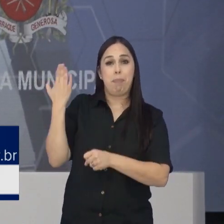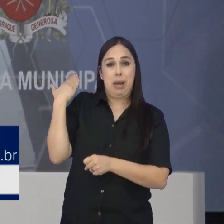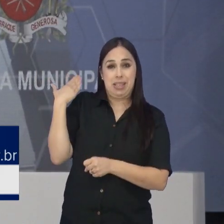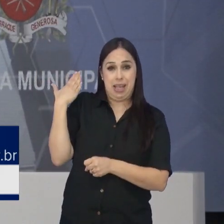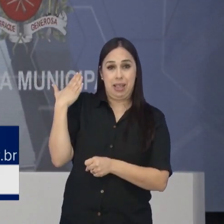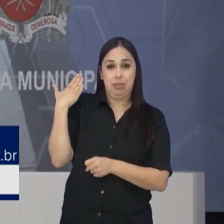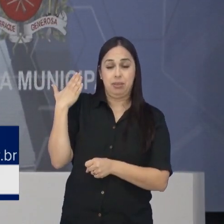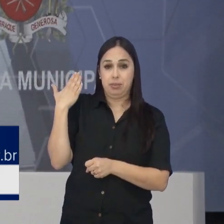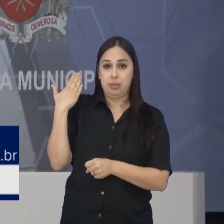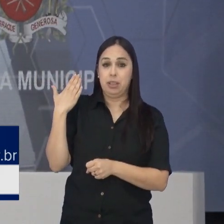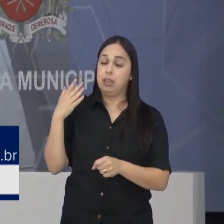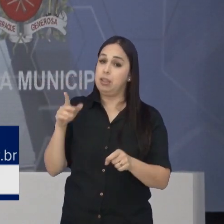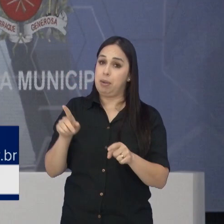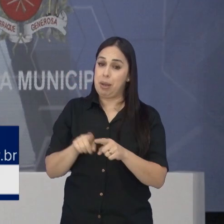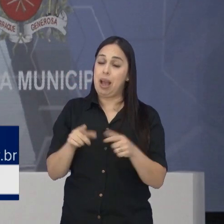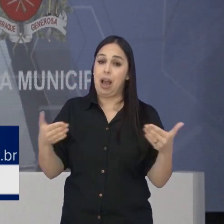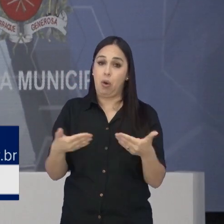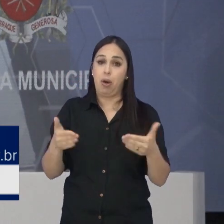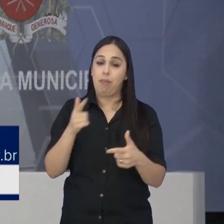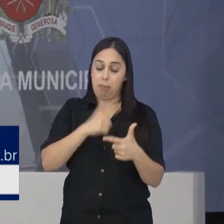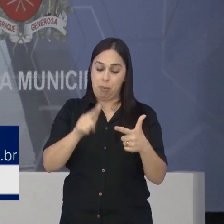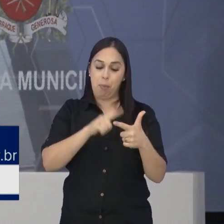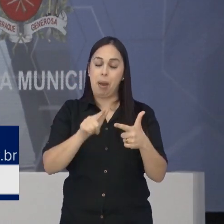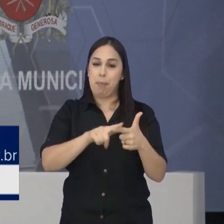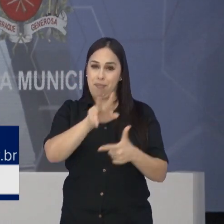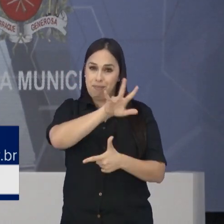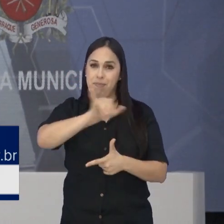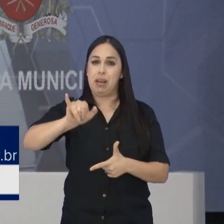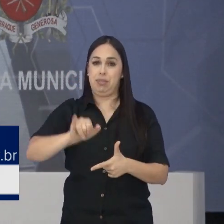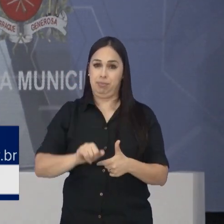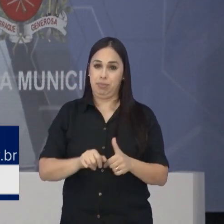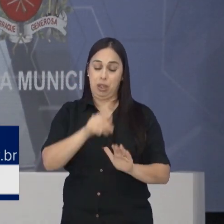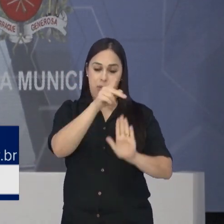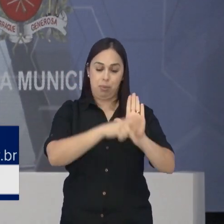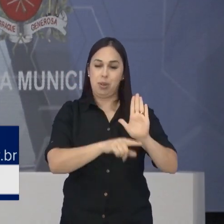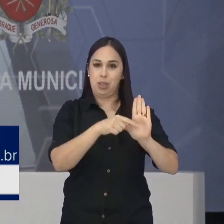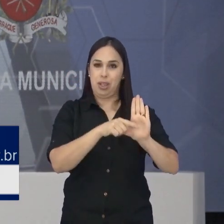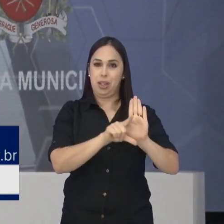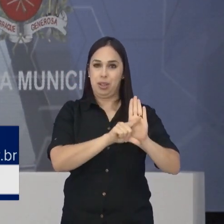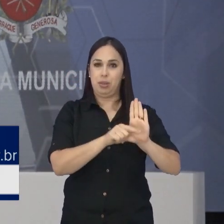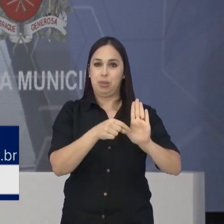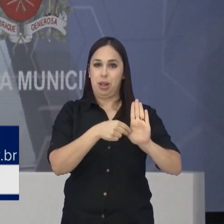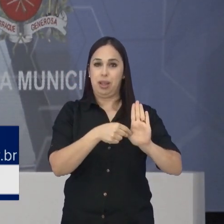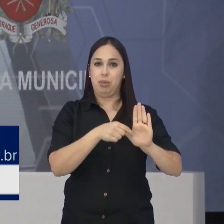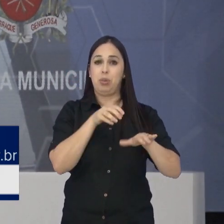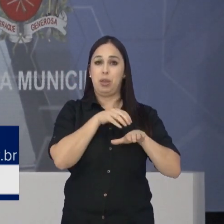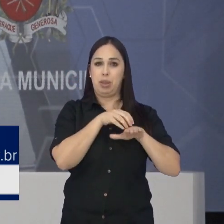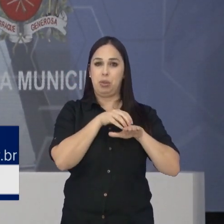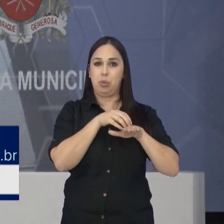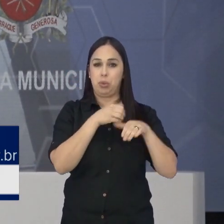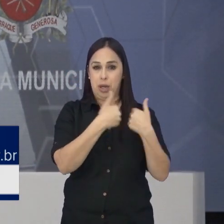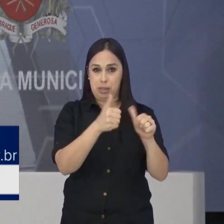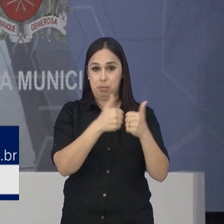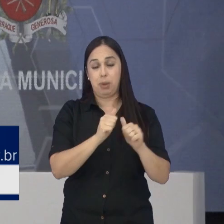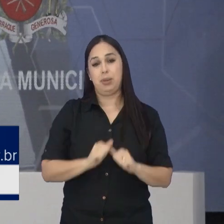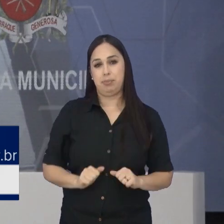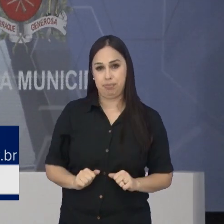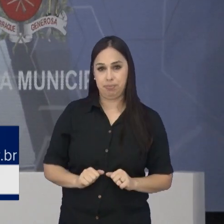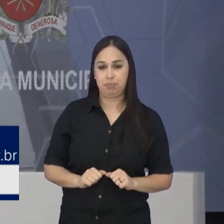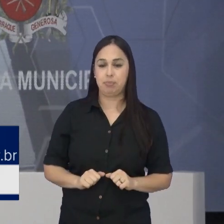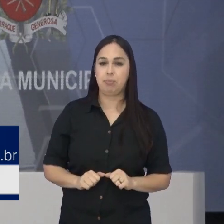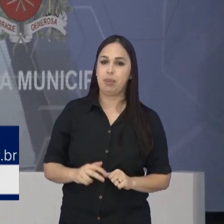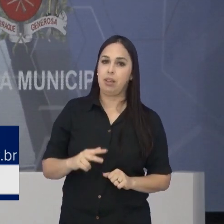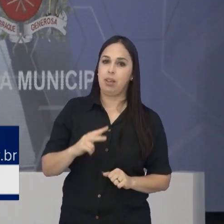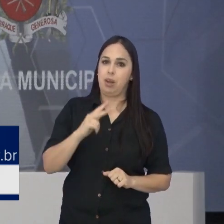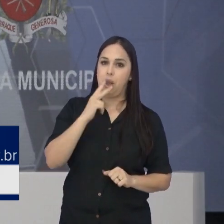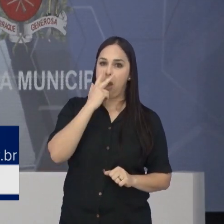e provavelmente vai ter problema nesse projeto do transporte. Eu acho que as coisas não devem